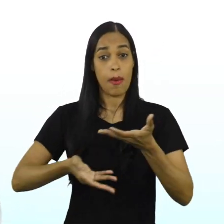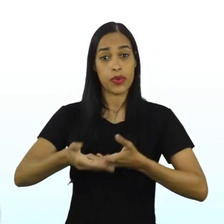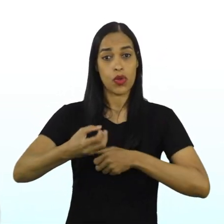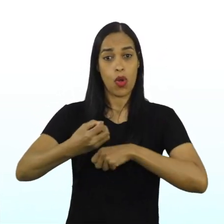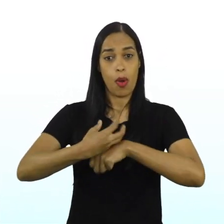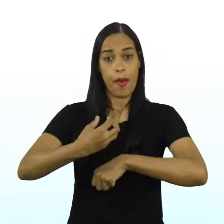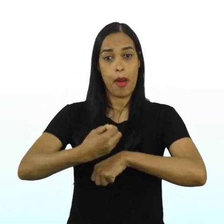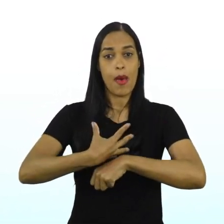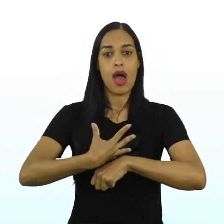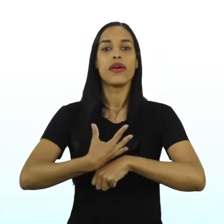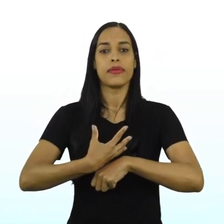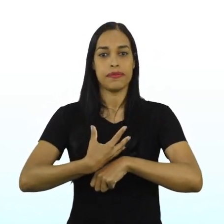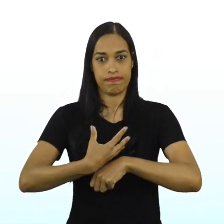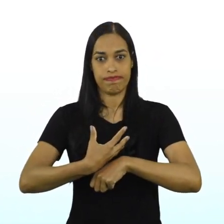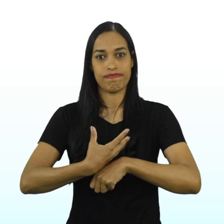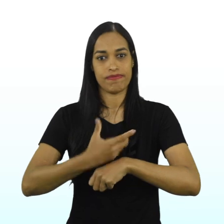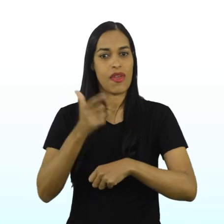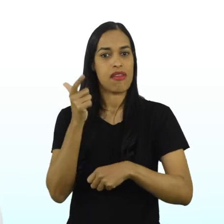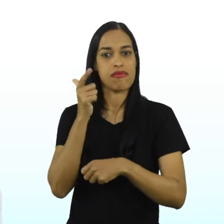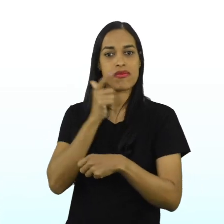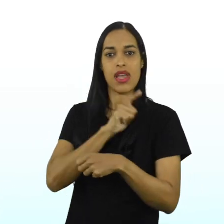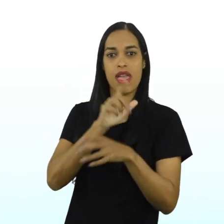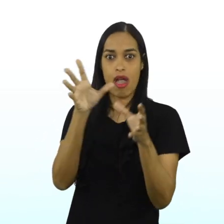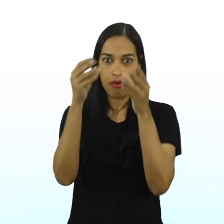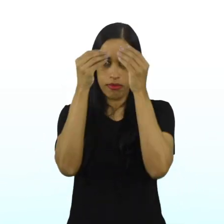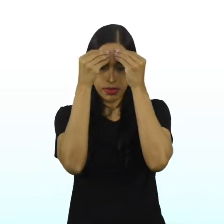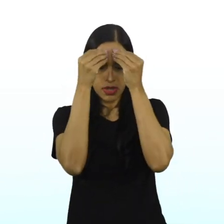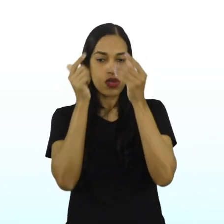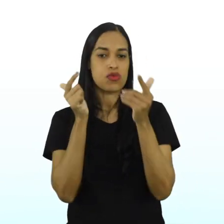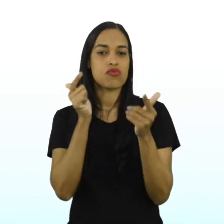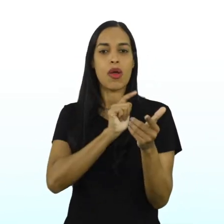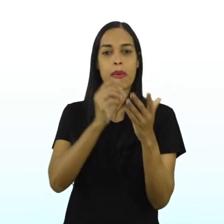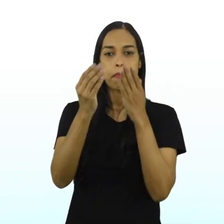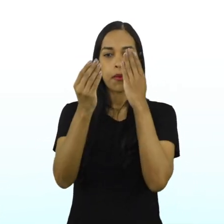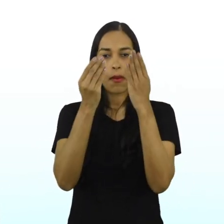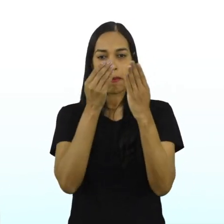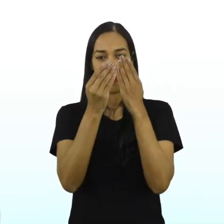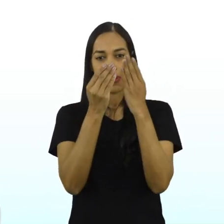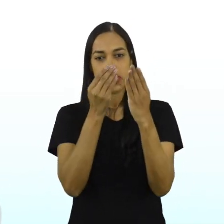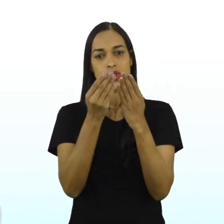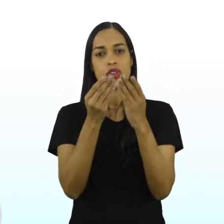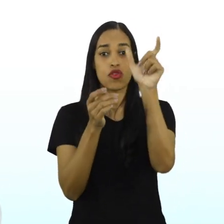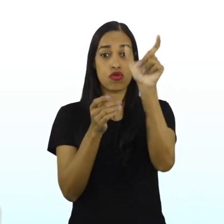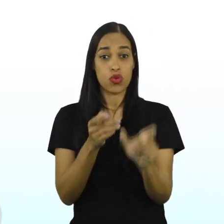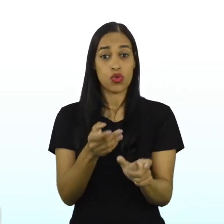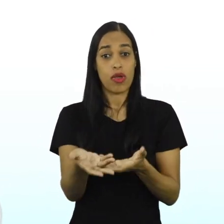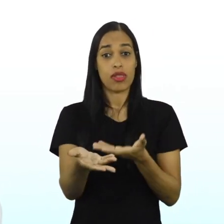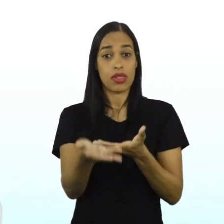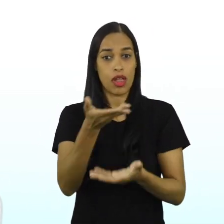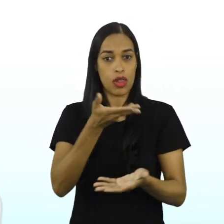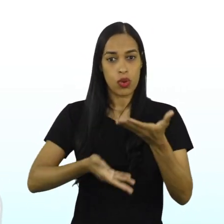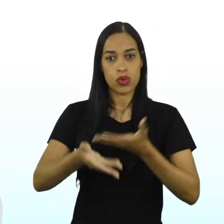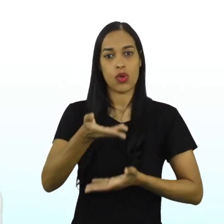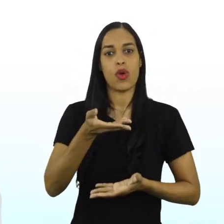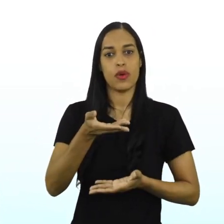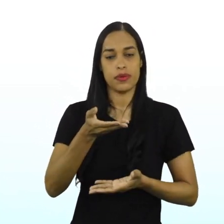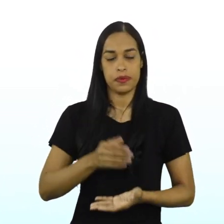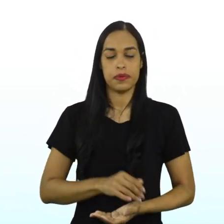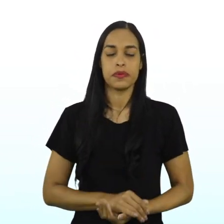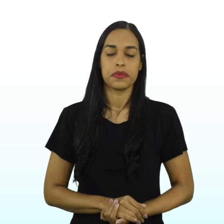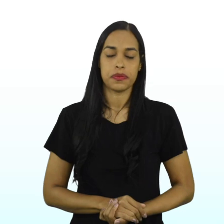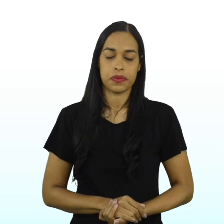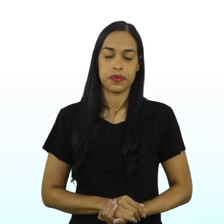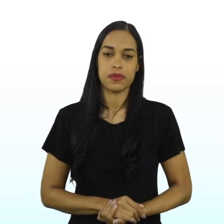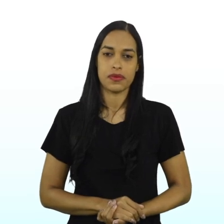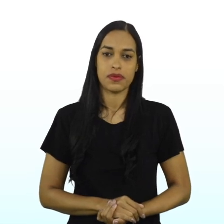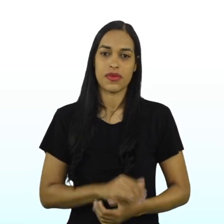tenta ganhar adesão e mexer com o psicológico do interlocutor. Ok? Então, ó,